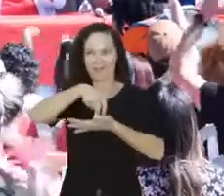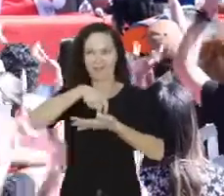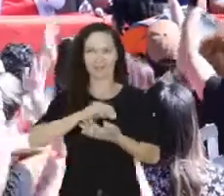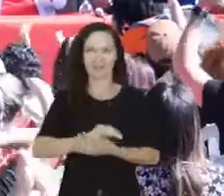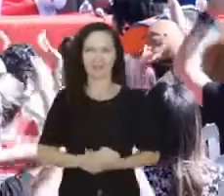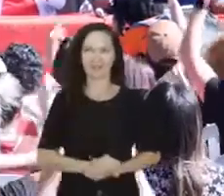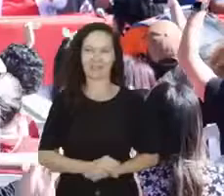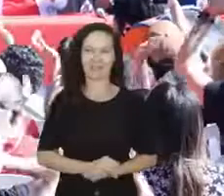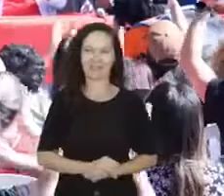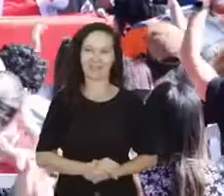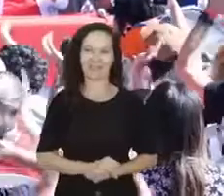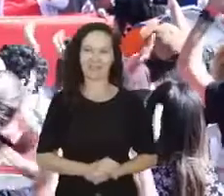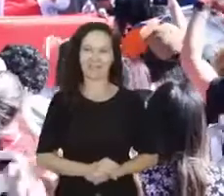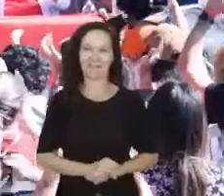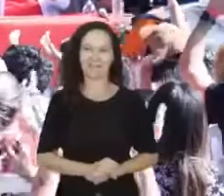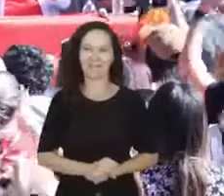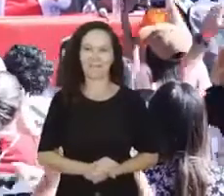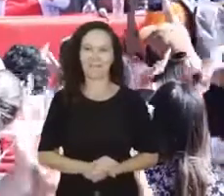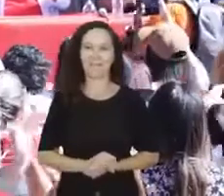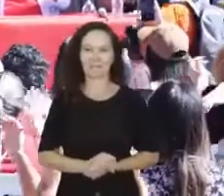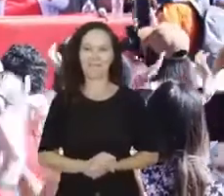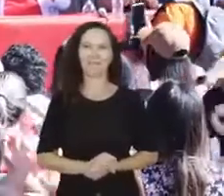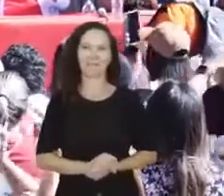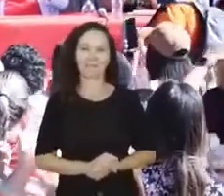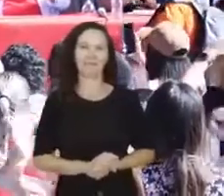Suplicy, Suplicy, Suplicy.